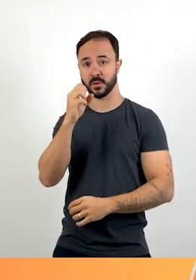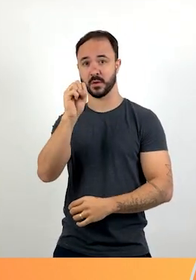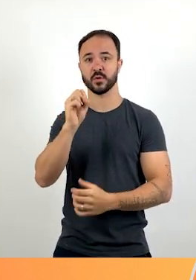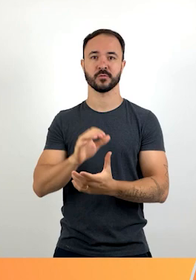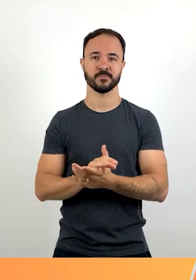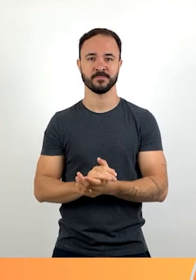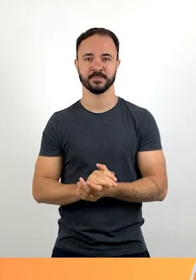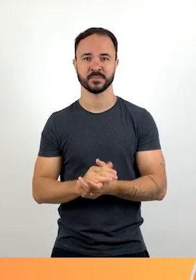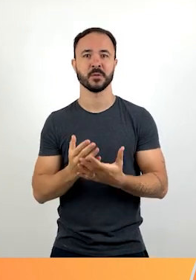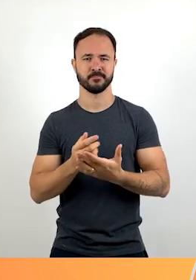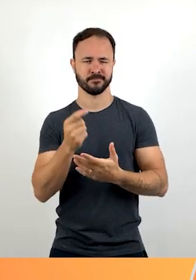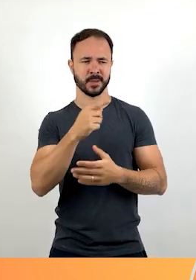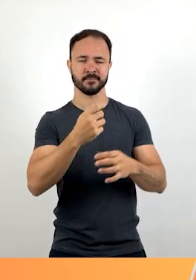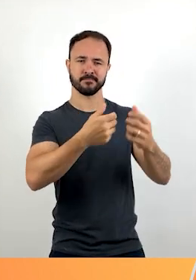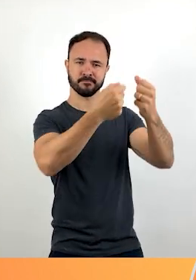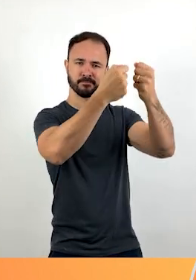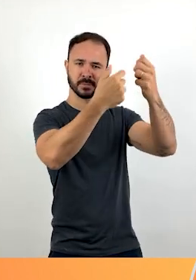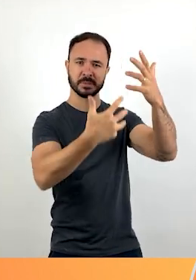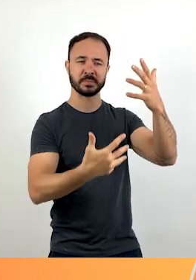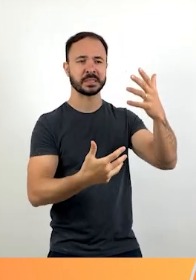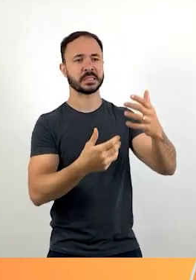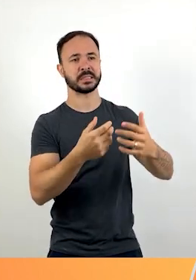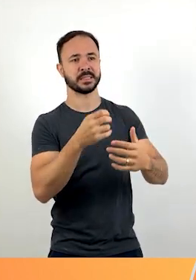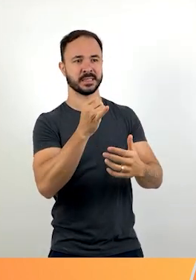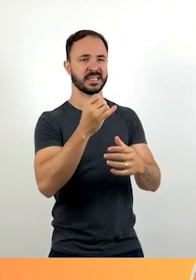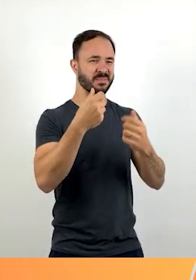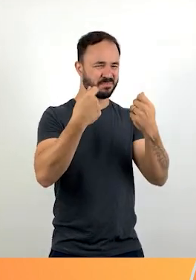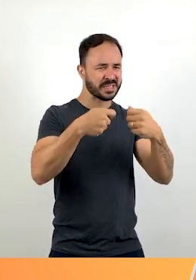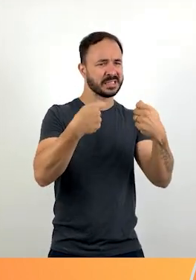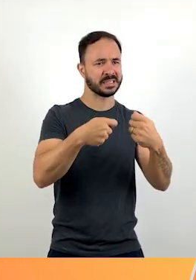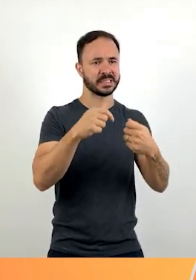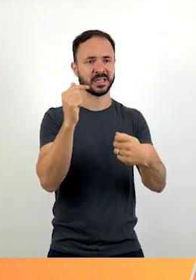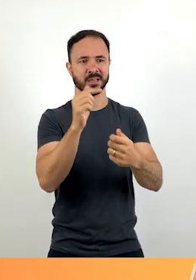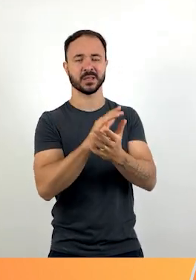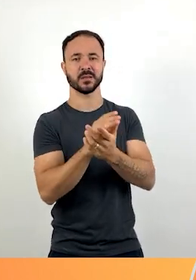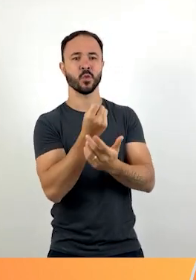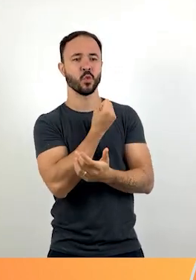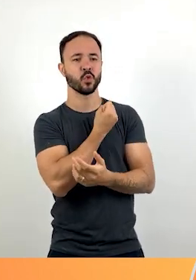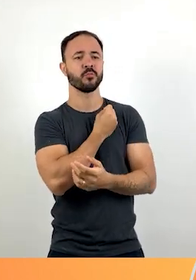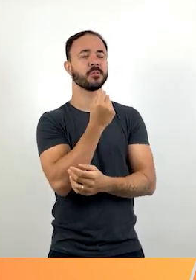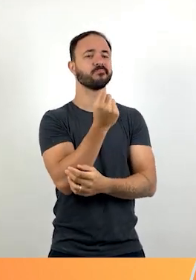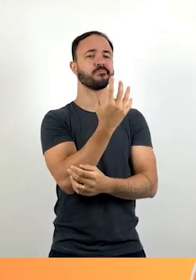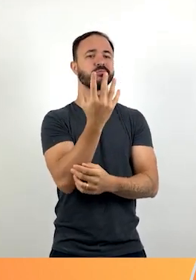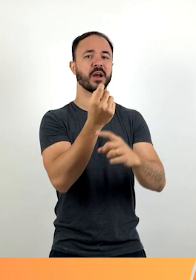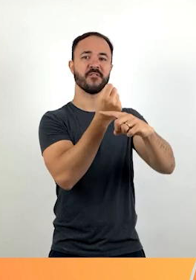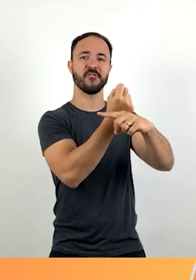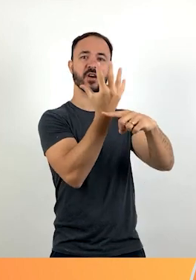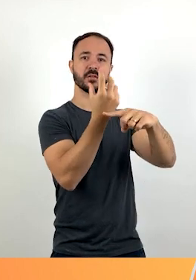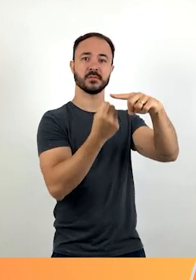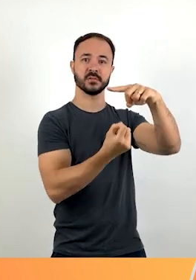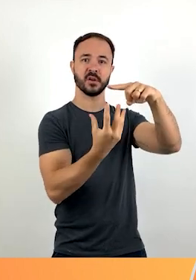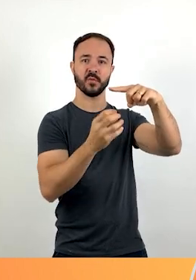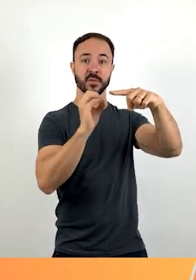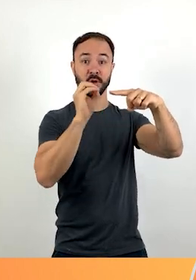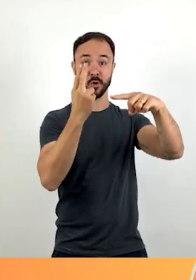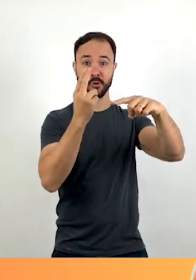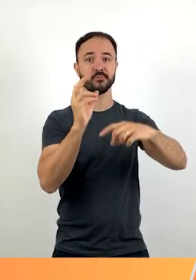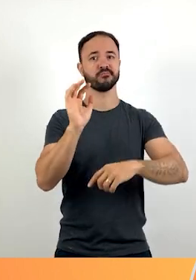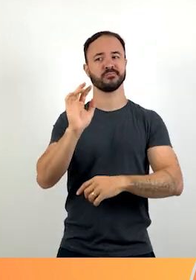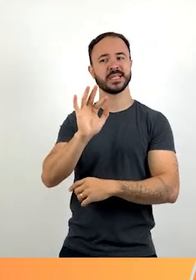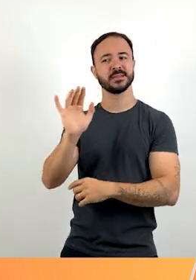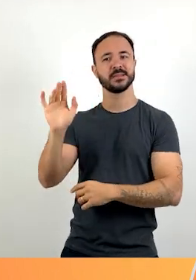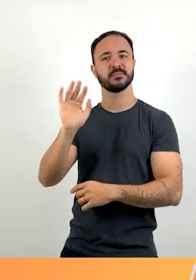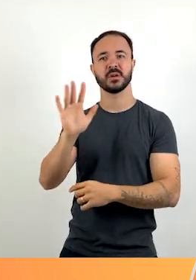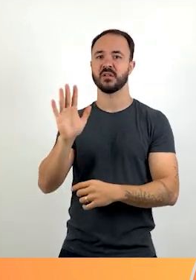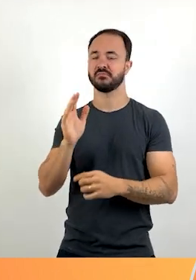não diz, né, aqui, se você tem que deixar o valor em fração ou em decimal, qualquer um dos